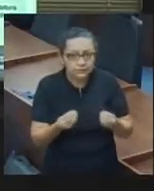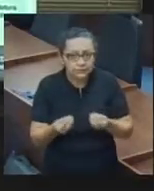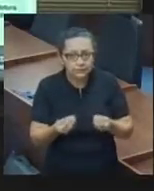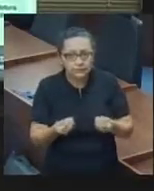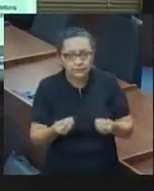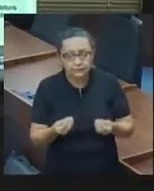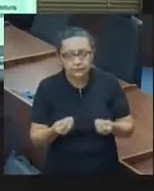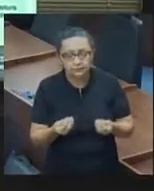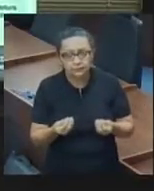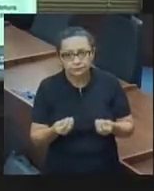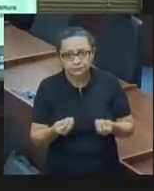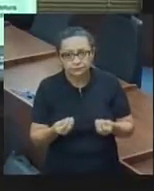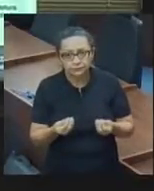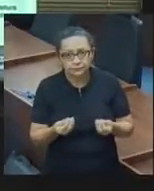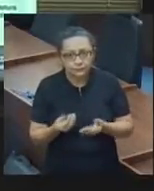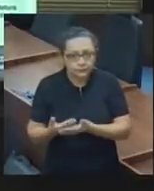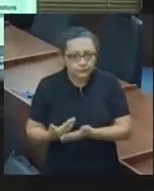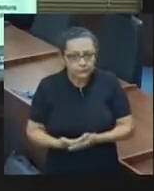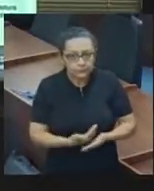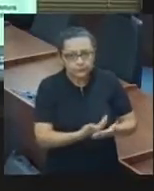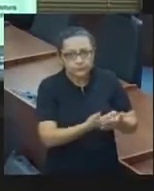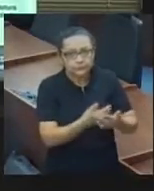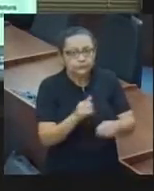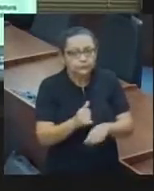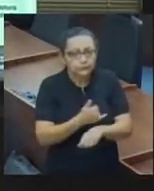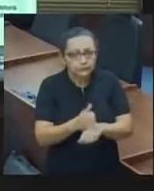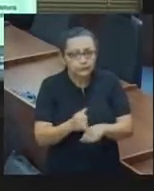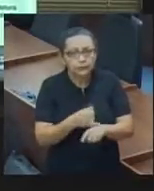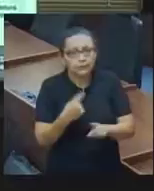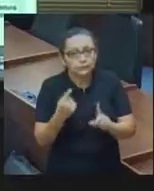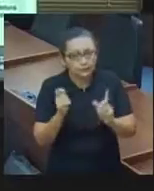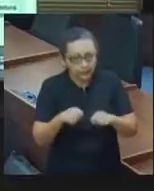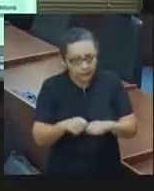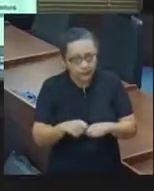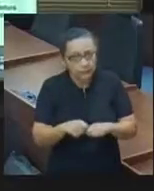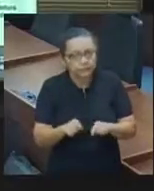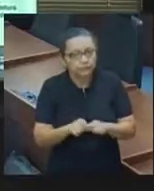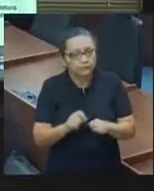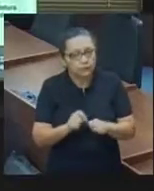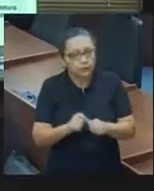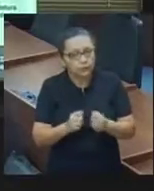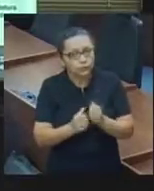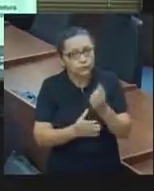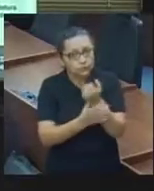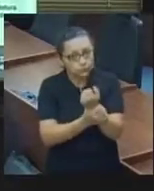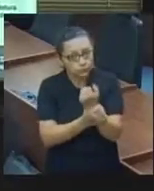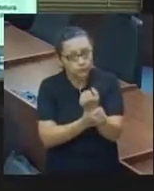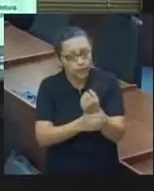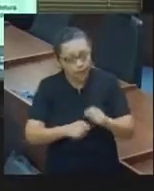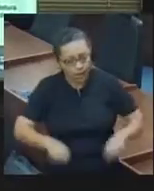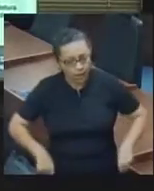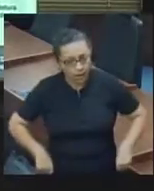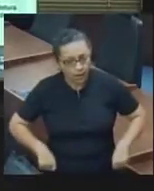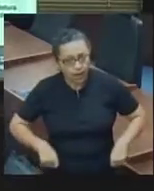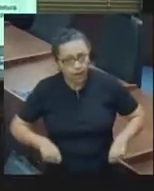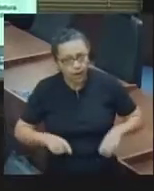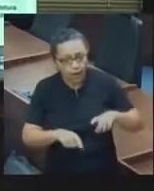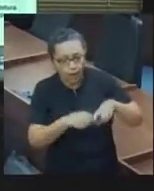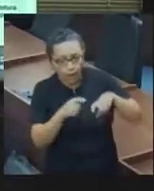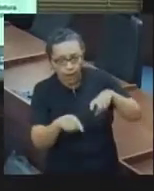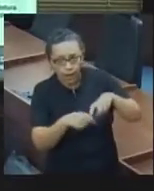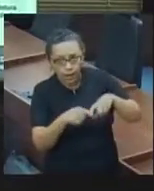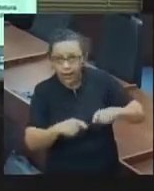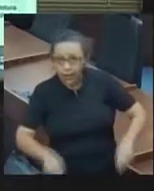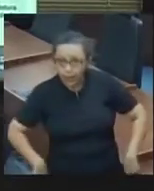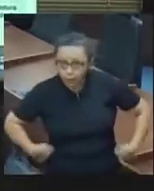é coubesse a com com segurança a roda da escada a